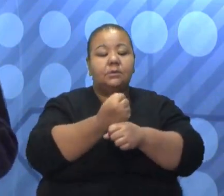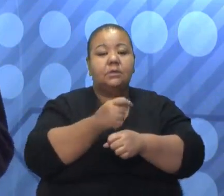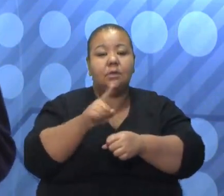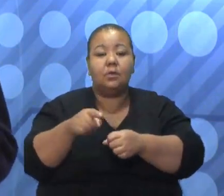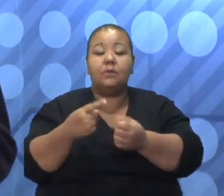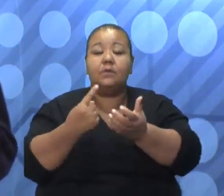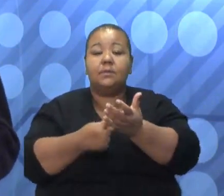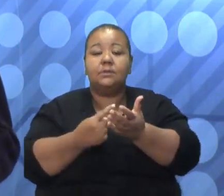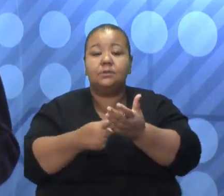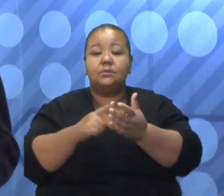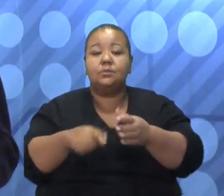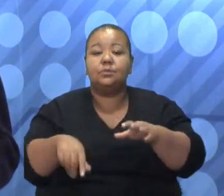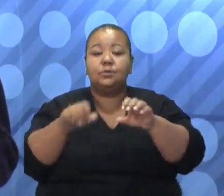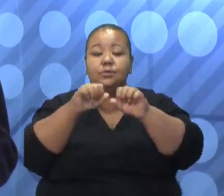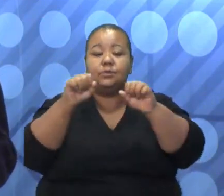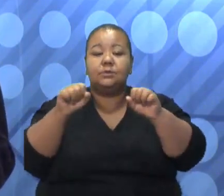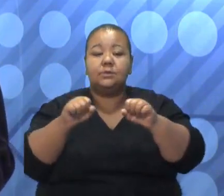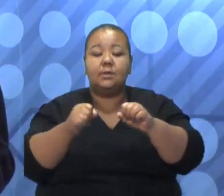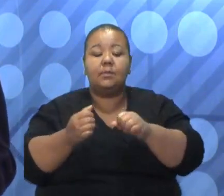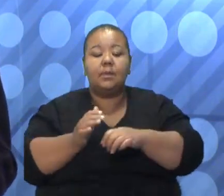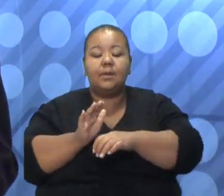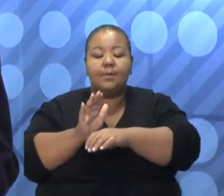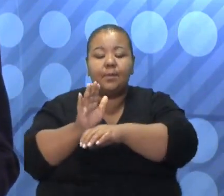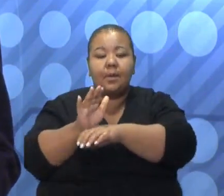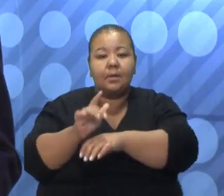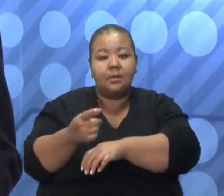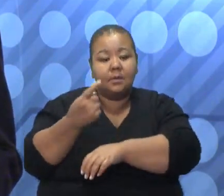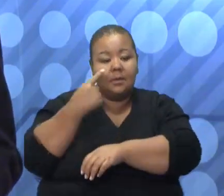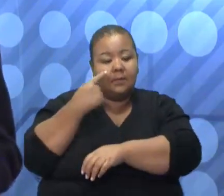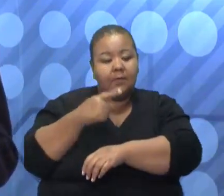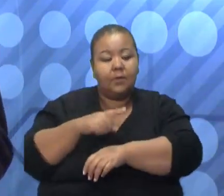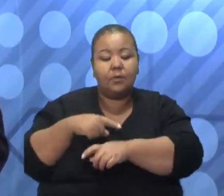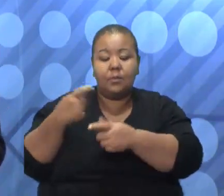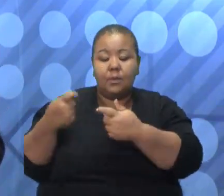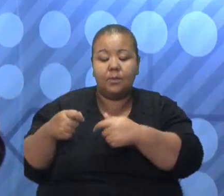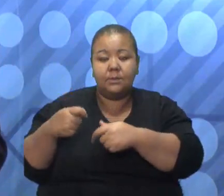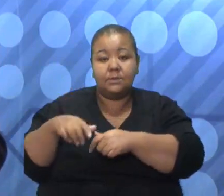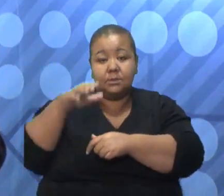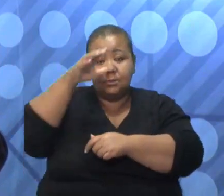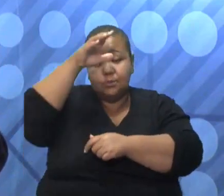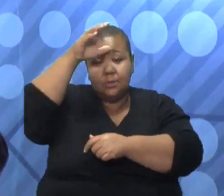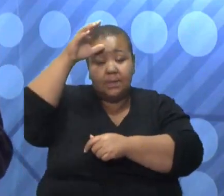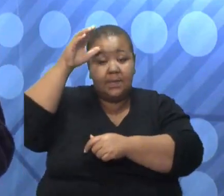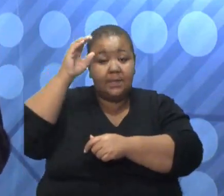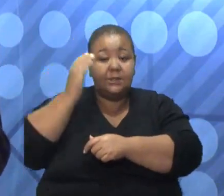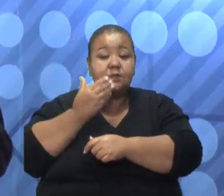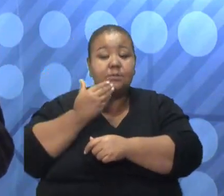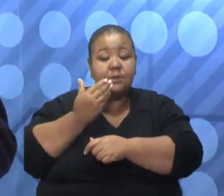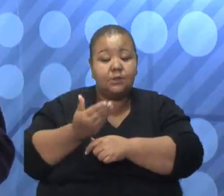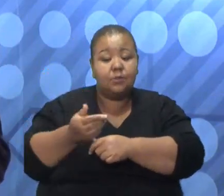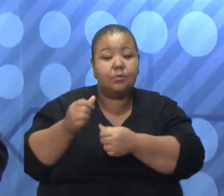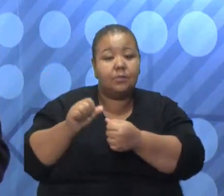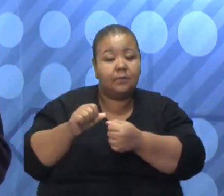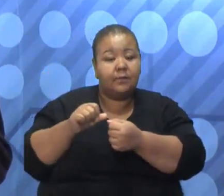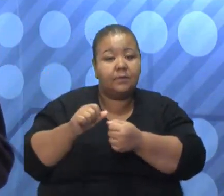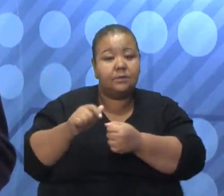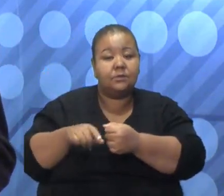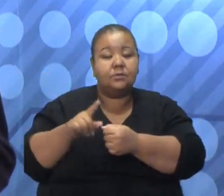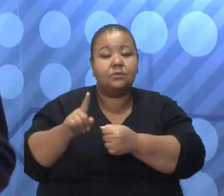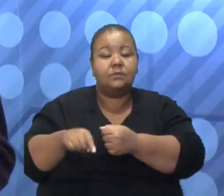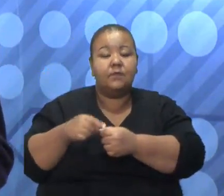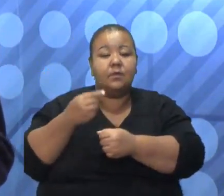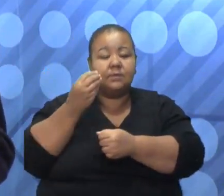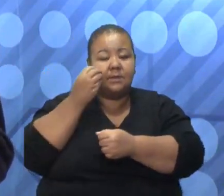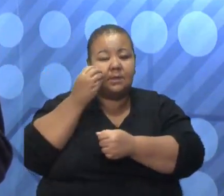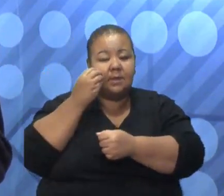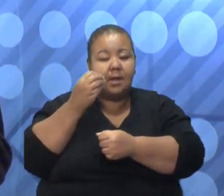sistema empurrado, né, vendo o que eu preciso. O cliente pediu, eu produzo. Vou tentar trabalhar no máximo com o estoque